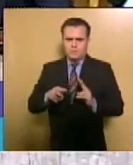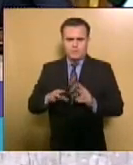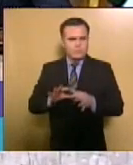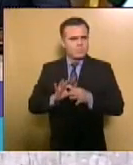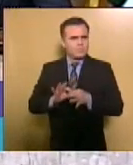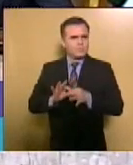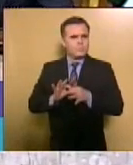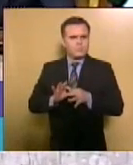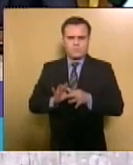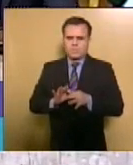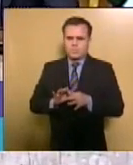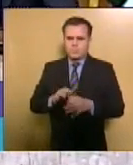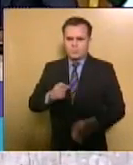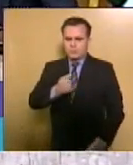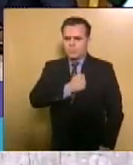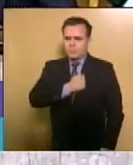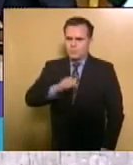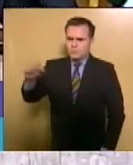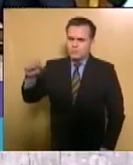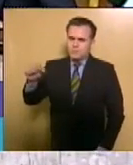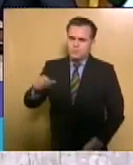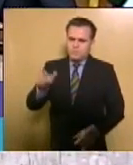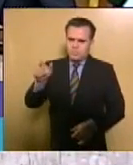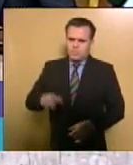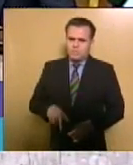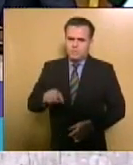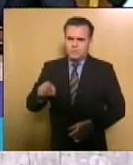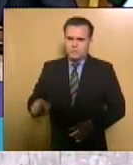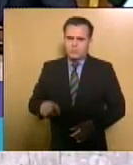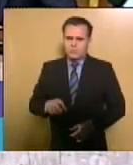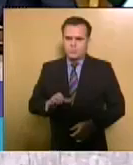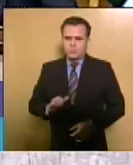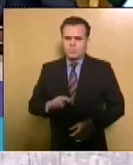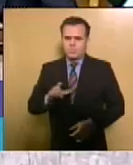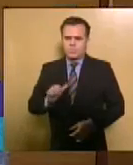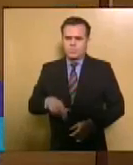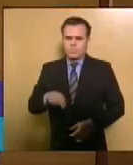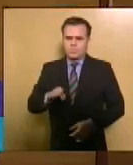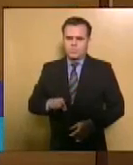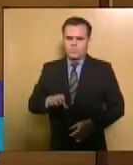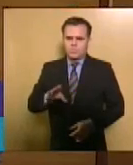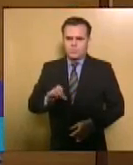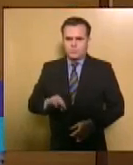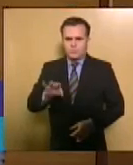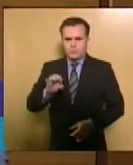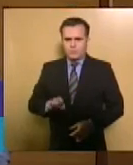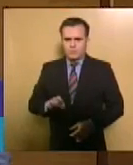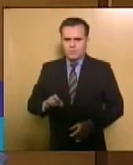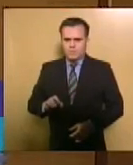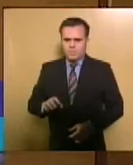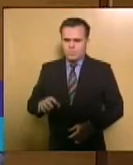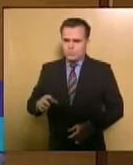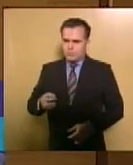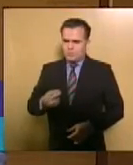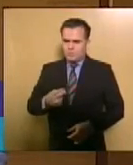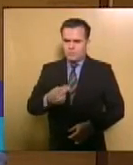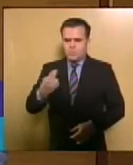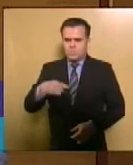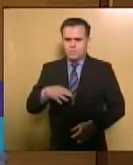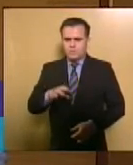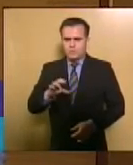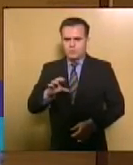ão meu Aché e me chamo Alan Moncorvo artisticamente Sou conhecido por Alan Chang